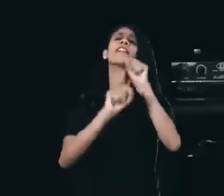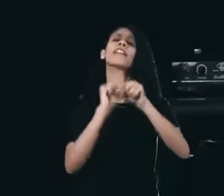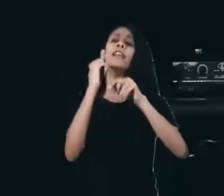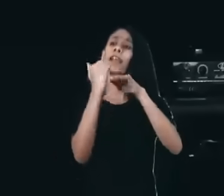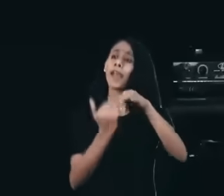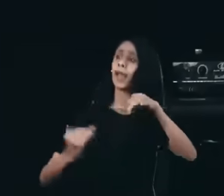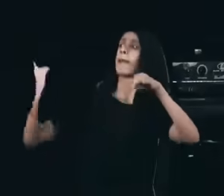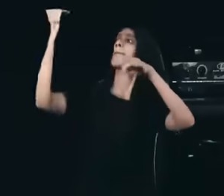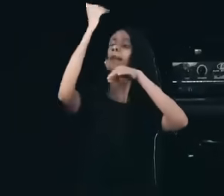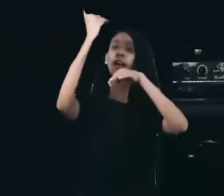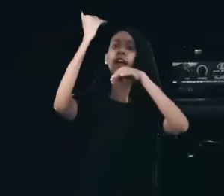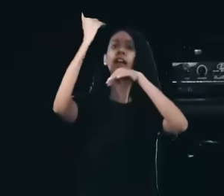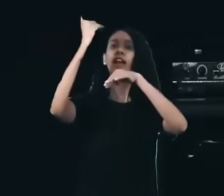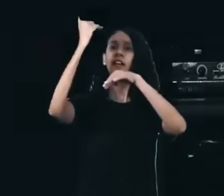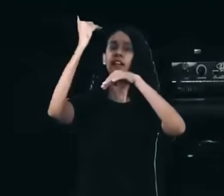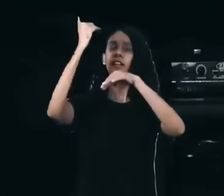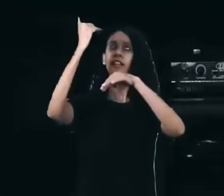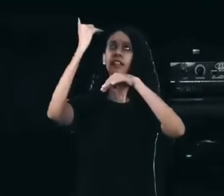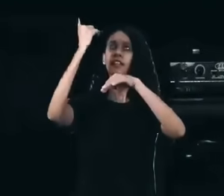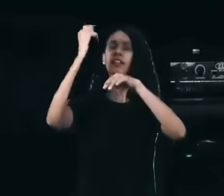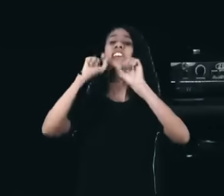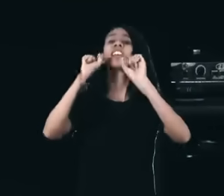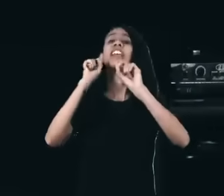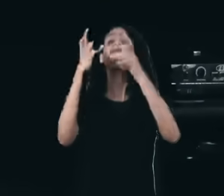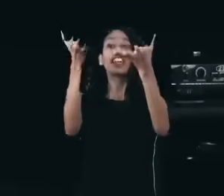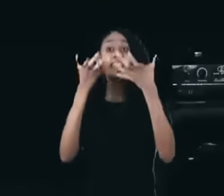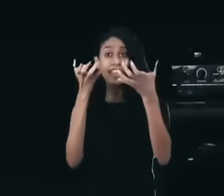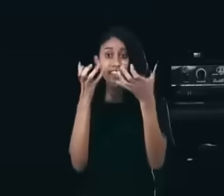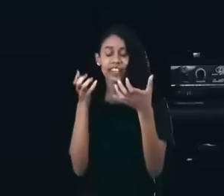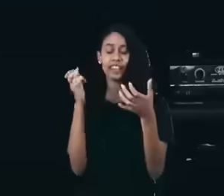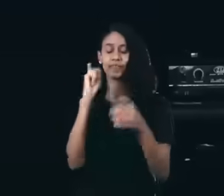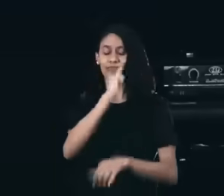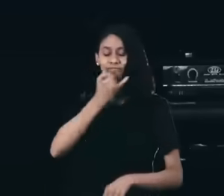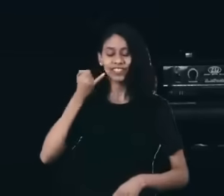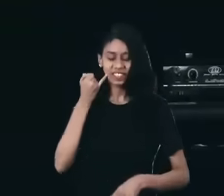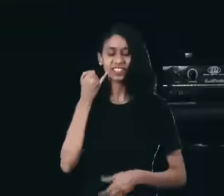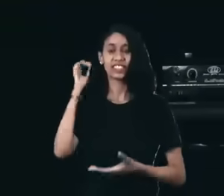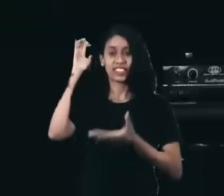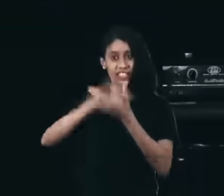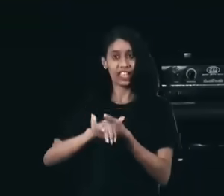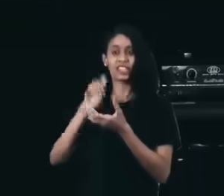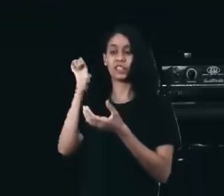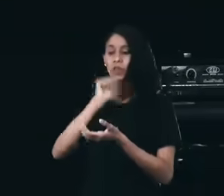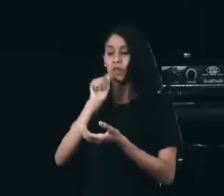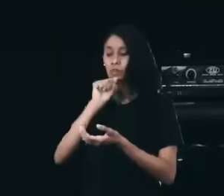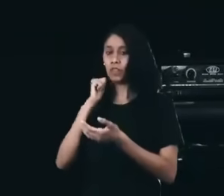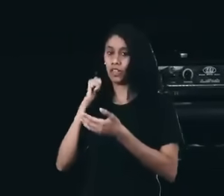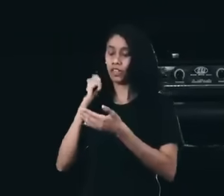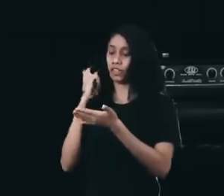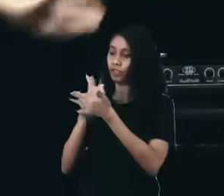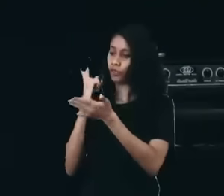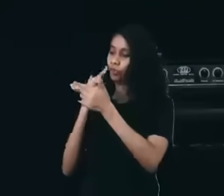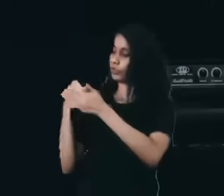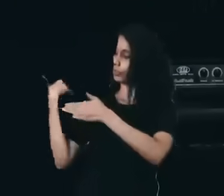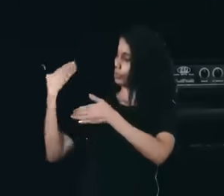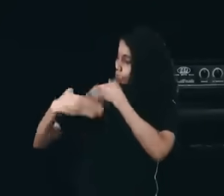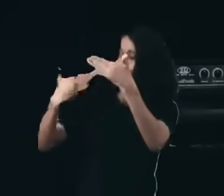maior interessado em Isaac casar com uma mulher que desse a descendência e continuasse o legado, se não